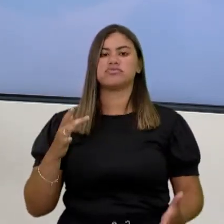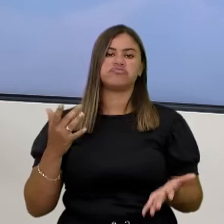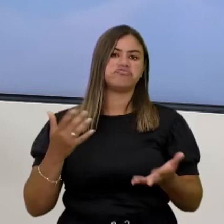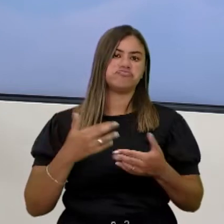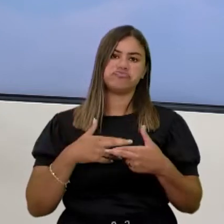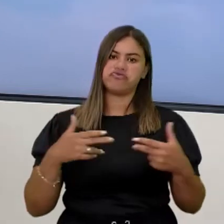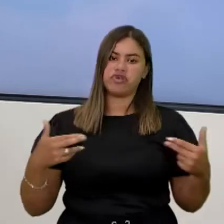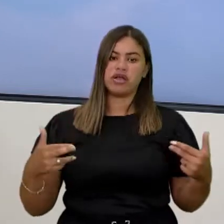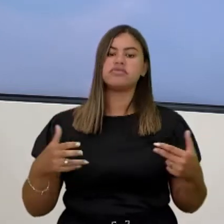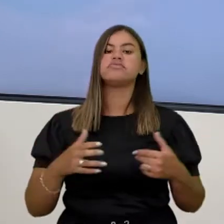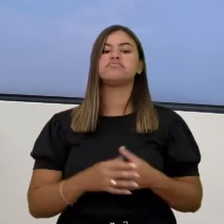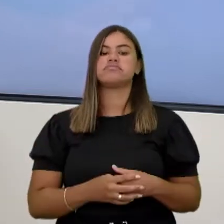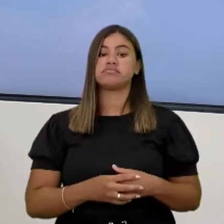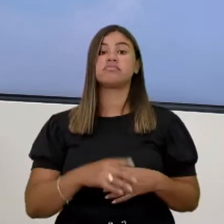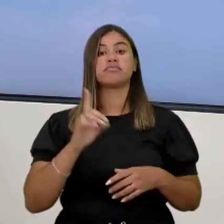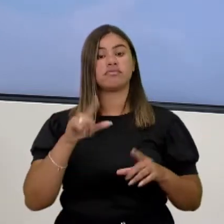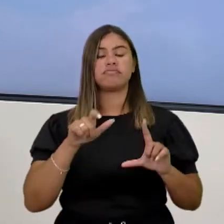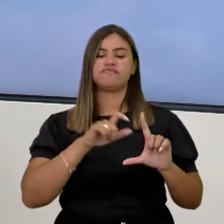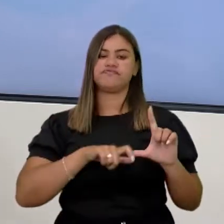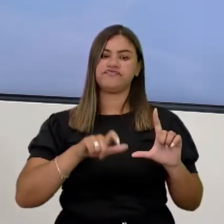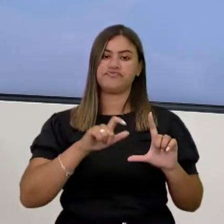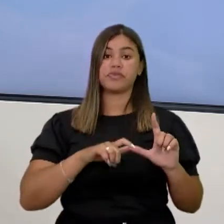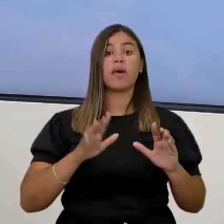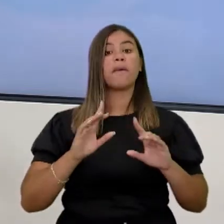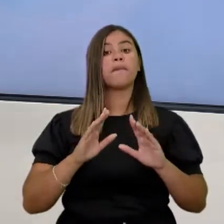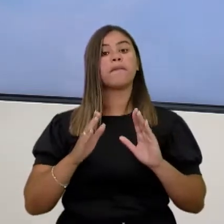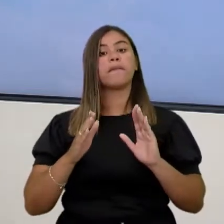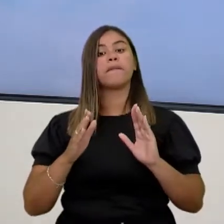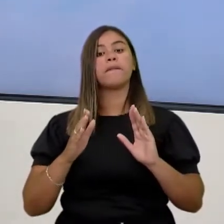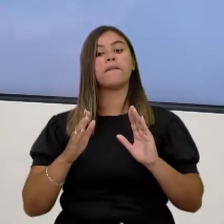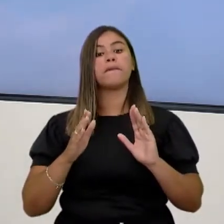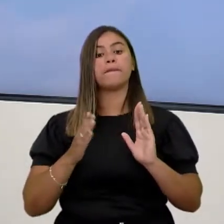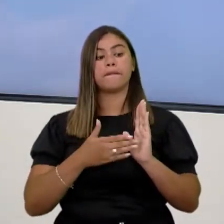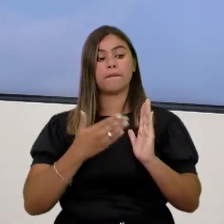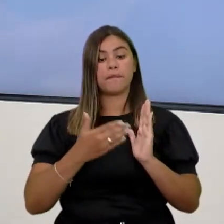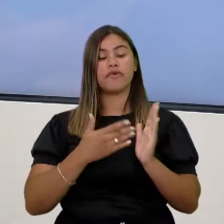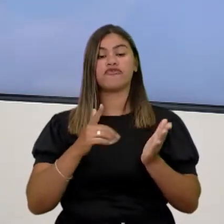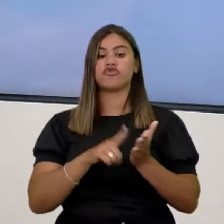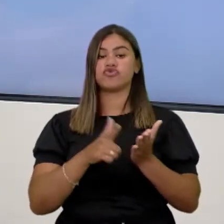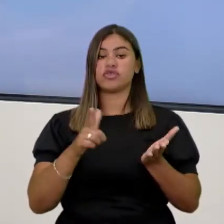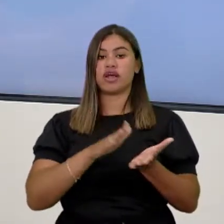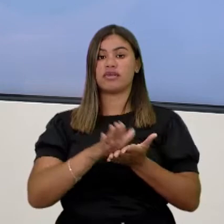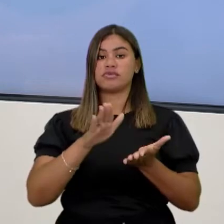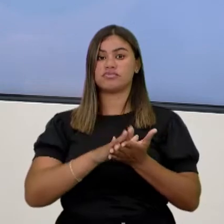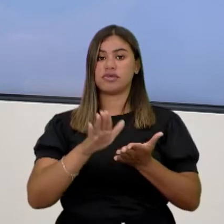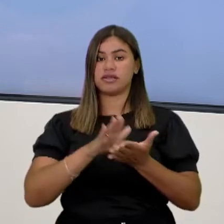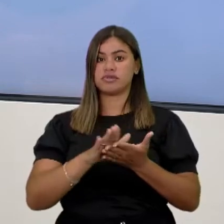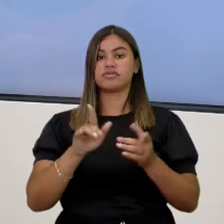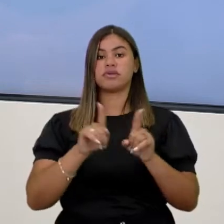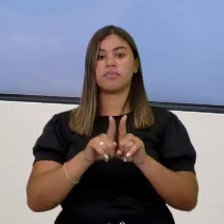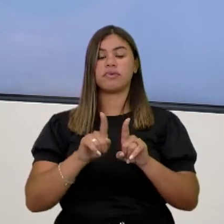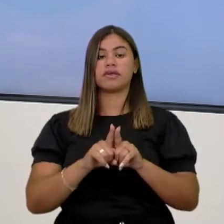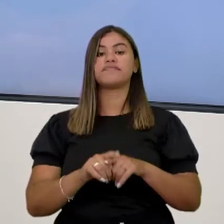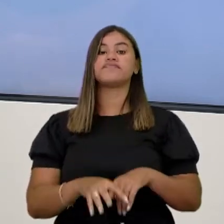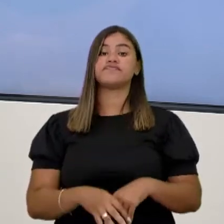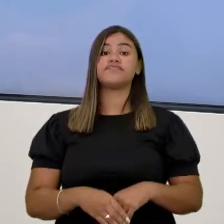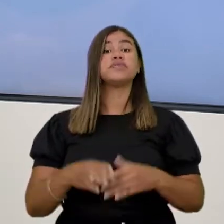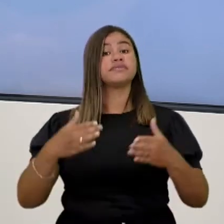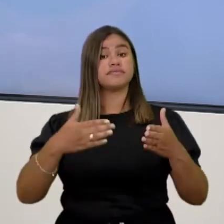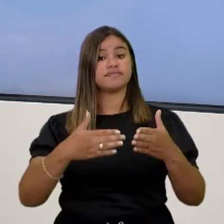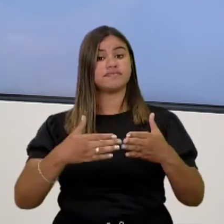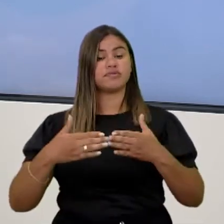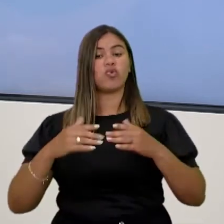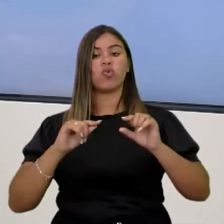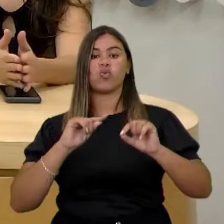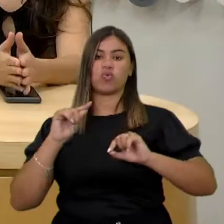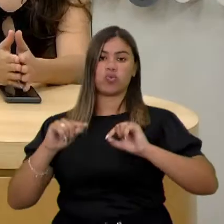digital. Né? Livros, jornais, impressos, inclusive. Se me permite fazer uma observação, professor Mauro, é importante, né, esse link até